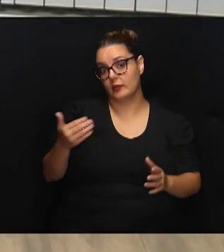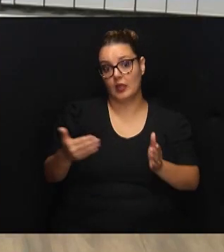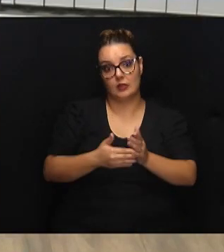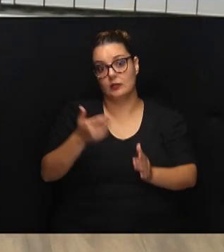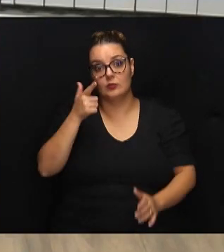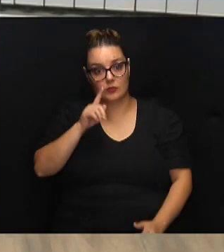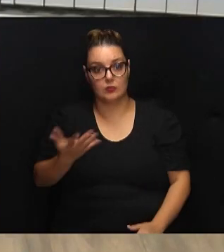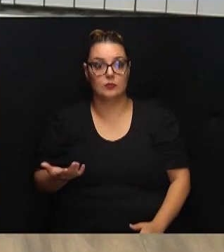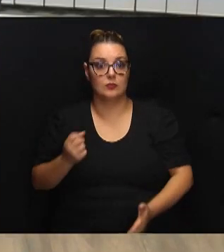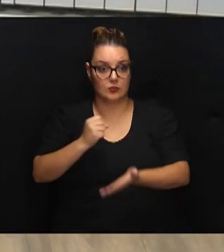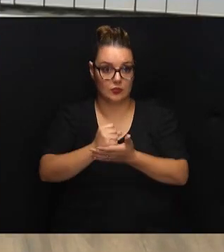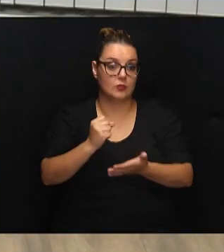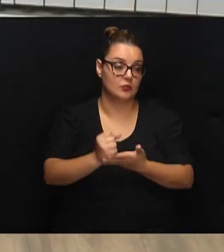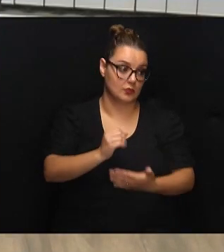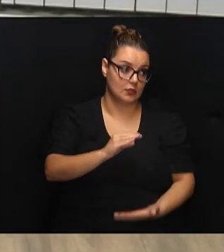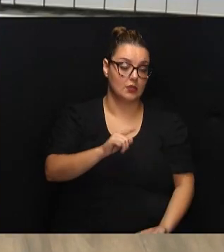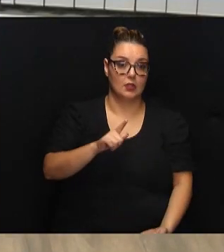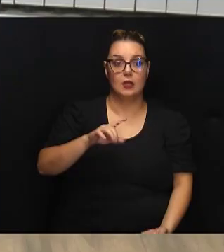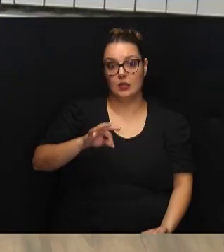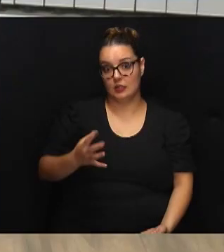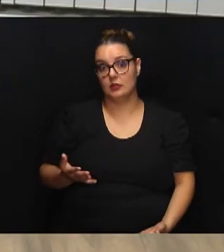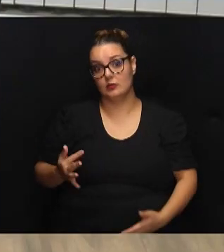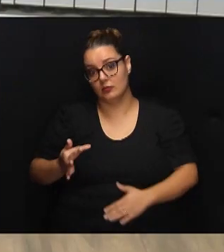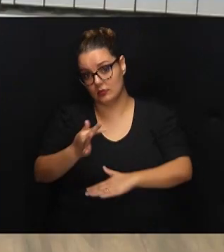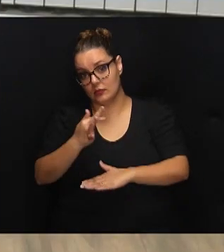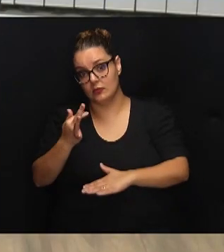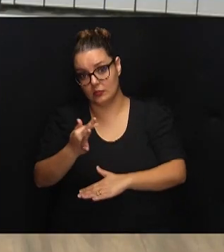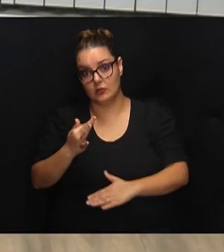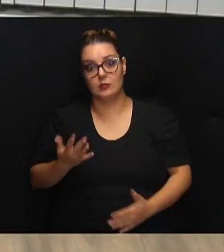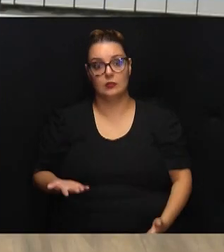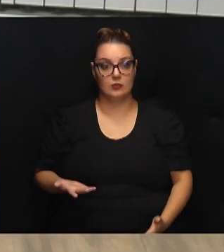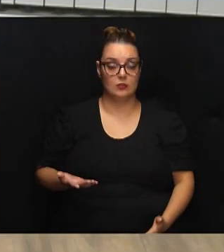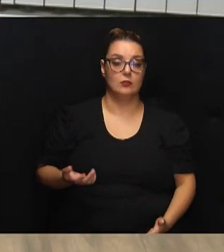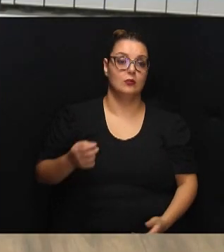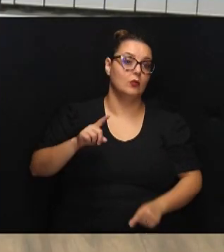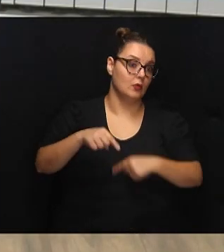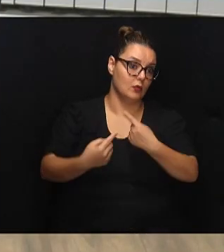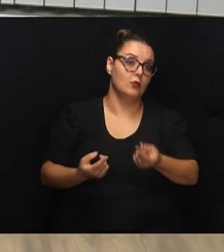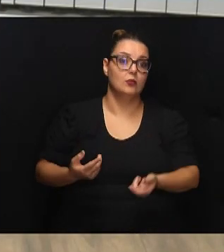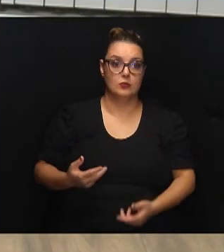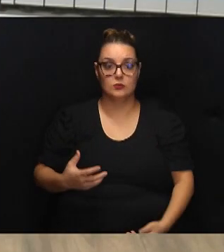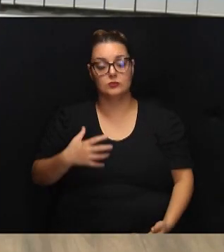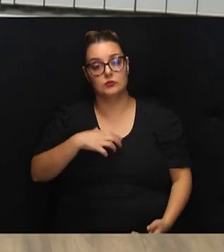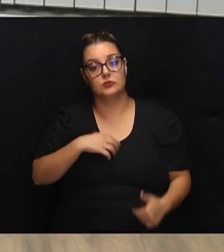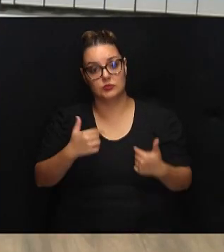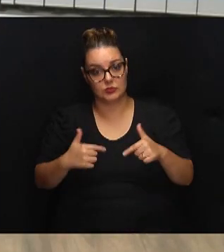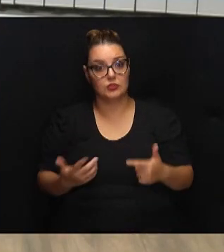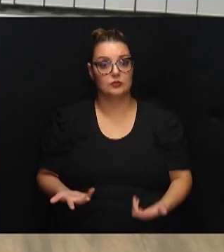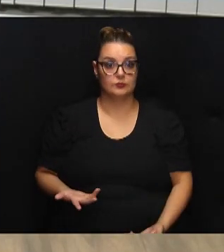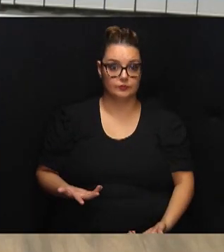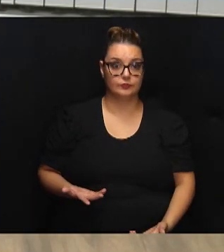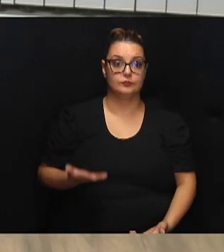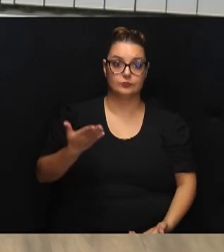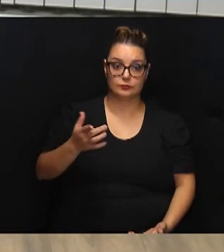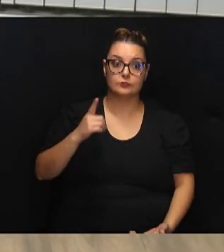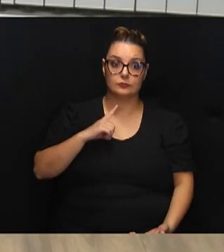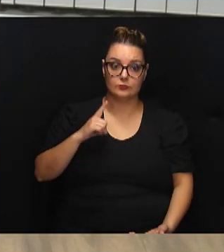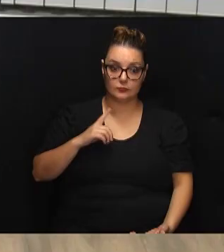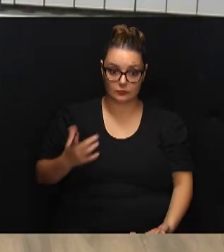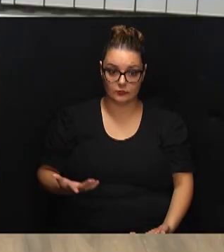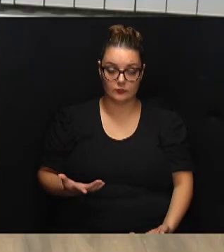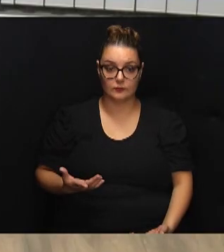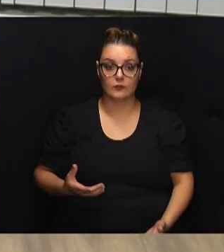aí um contrato de trabalho formal, né? Que é o CLT ou outras formas de trabalho, mas que você tenha ali